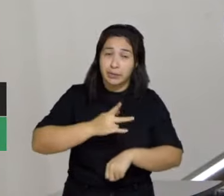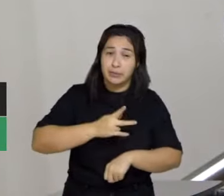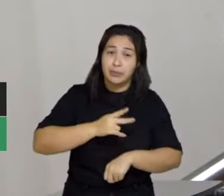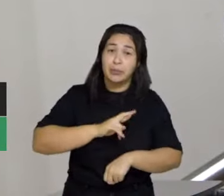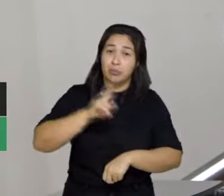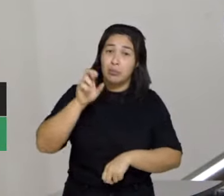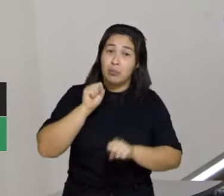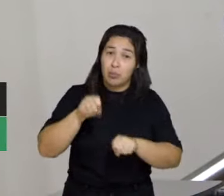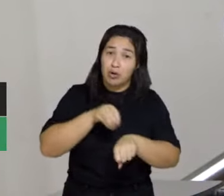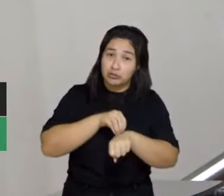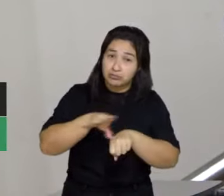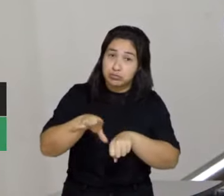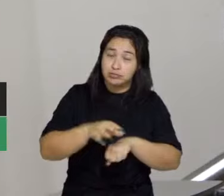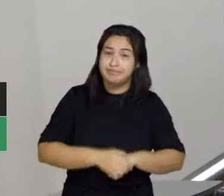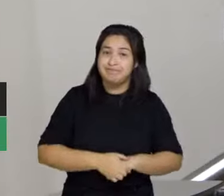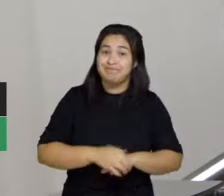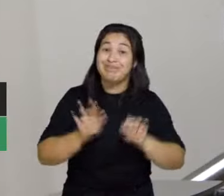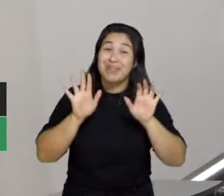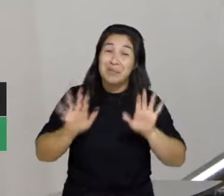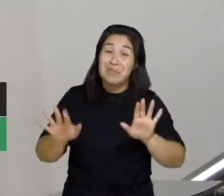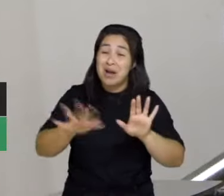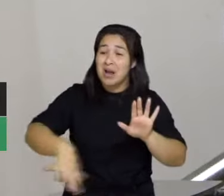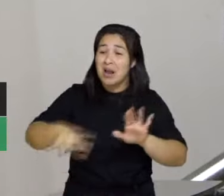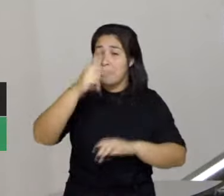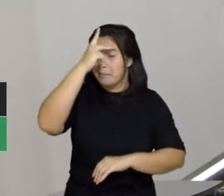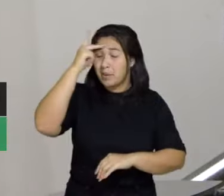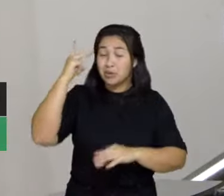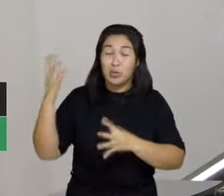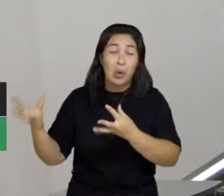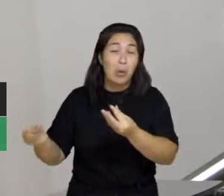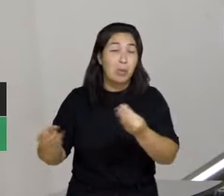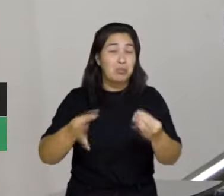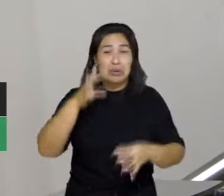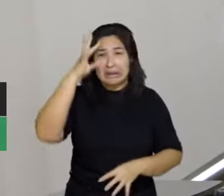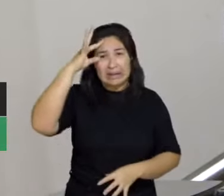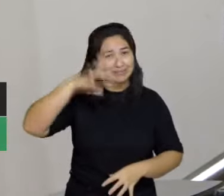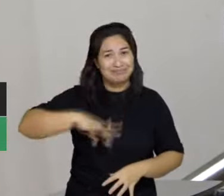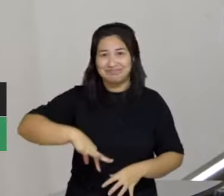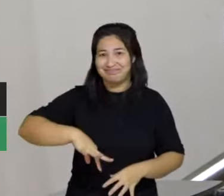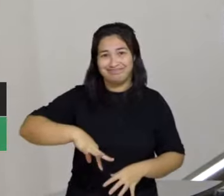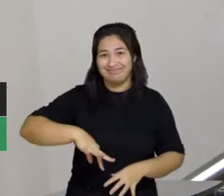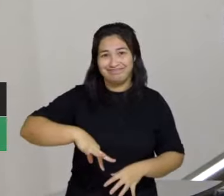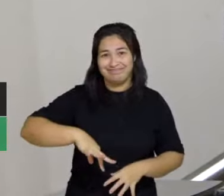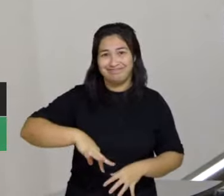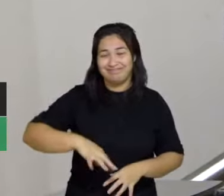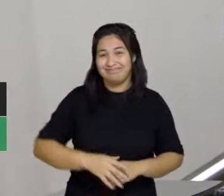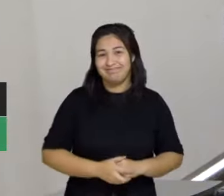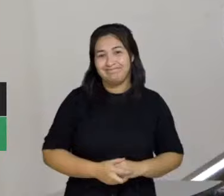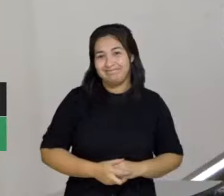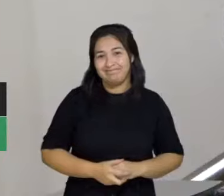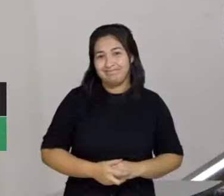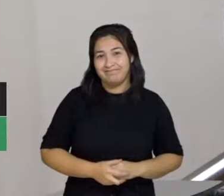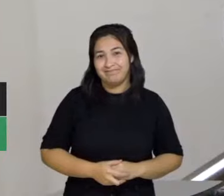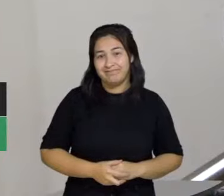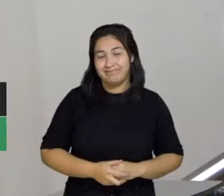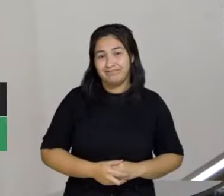Infelizmente, a maior parte dos cidadãos certamente não conhecem esse direito garantido pela